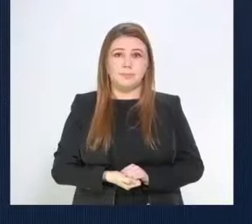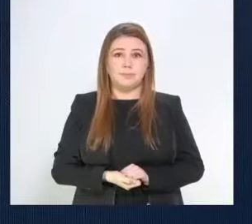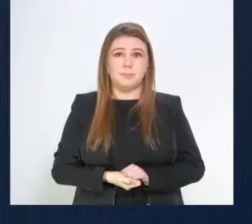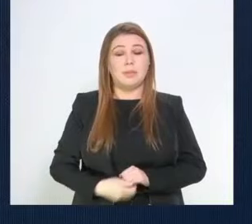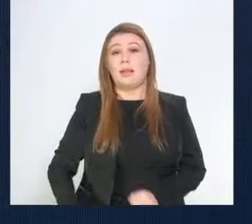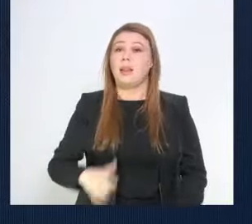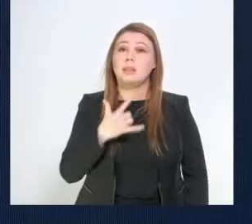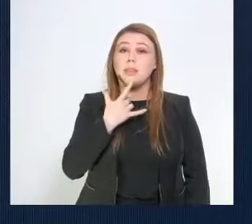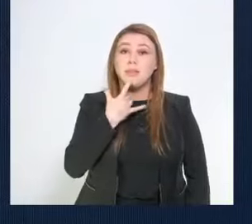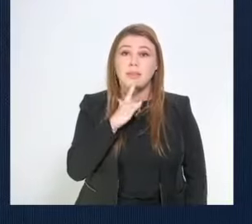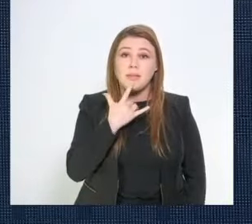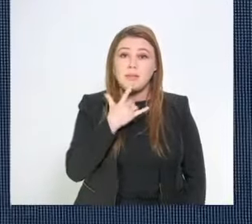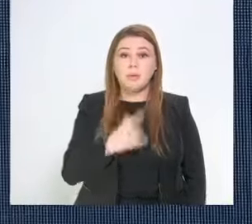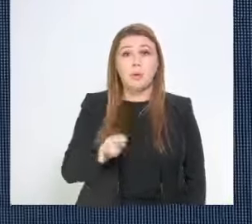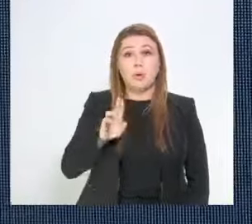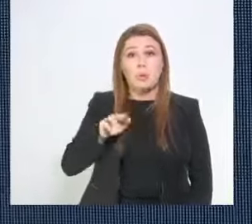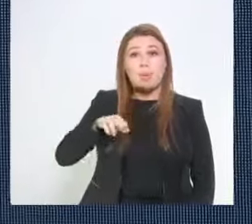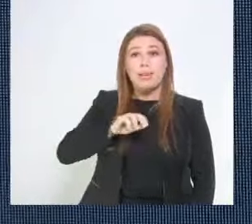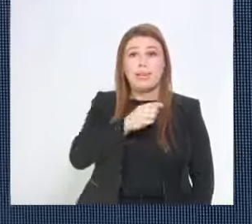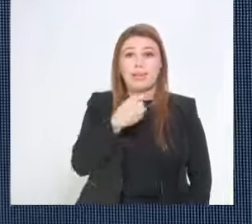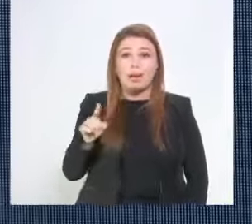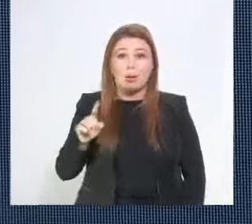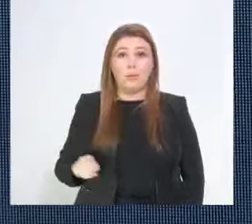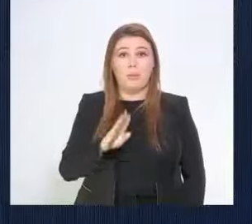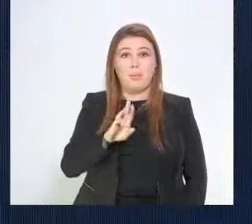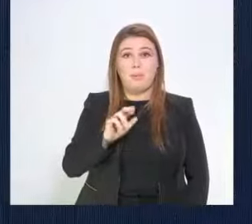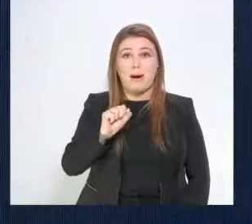Neyley Prevot, do União Brasil.